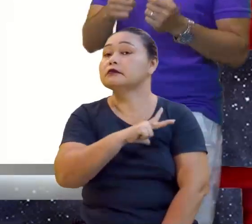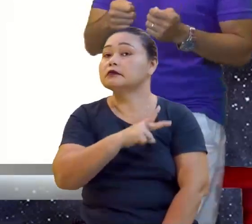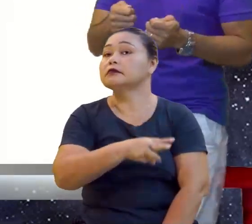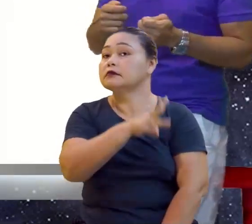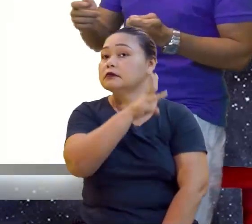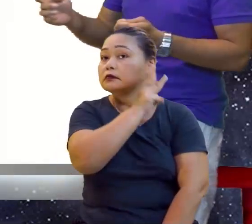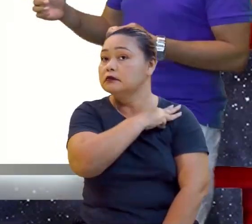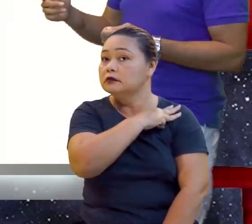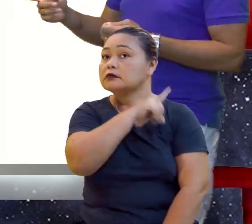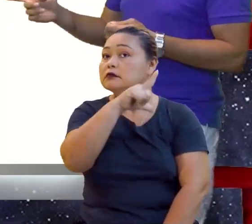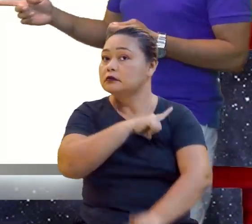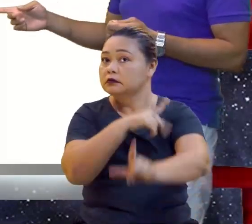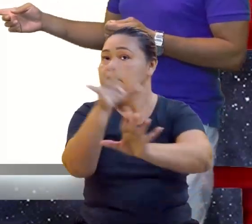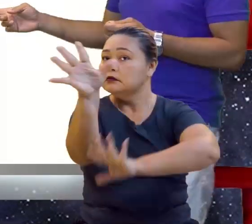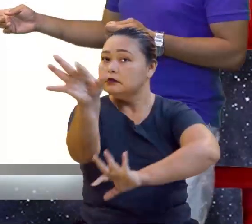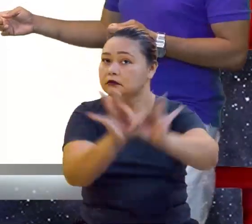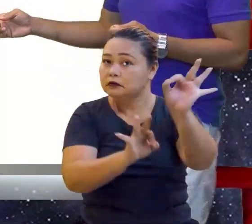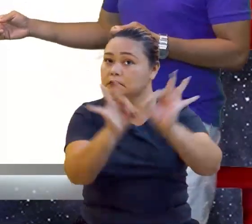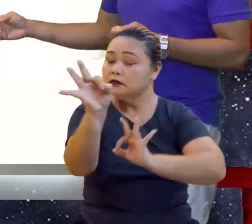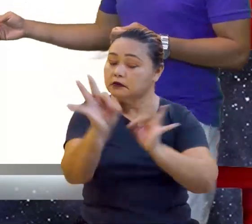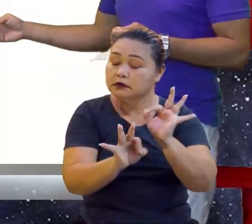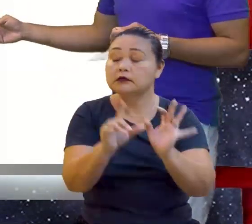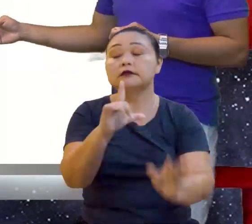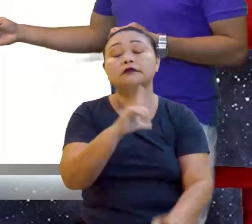que na sua prova,